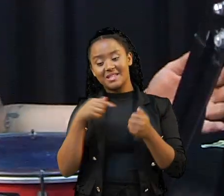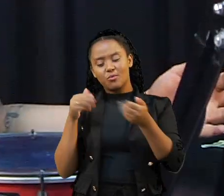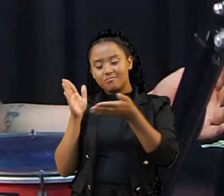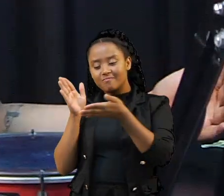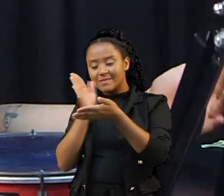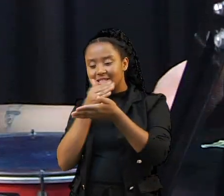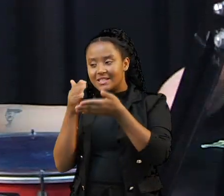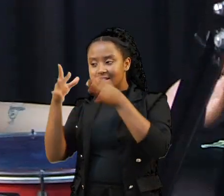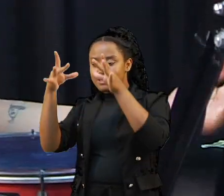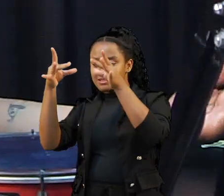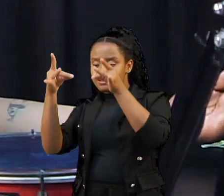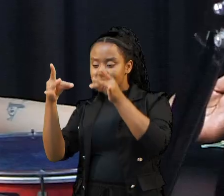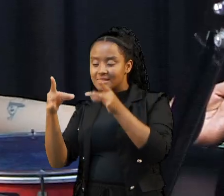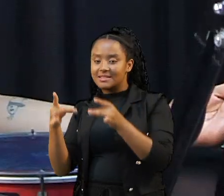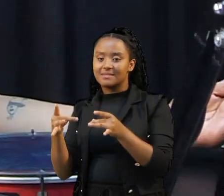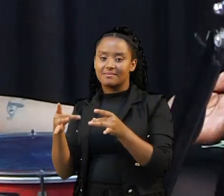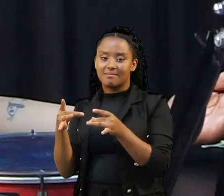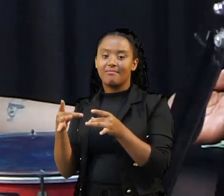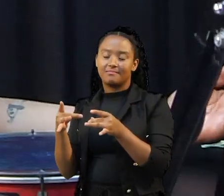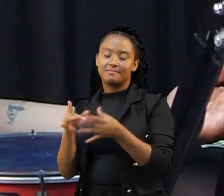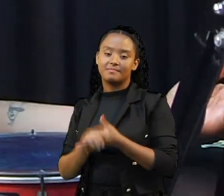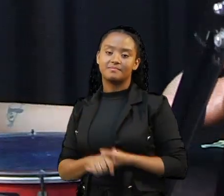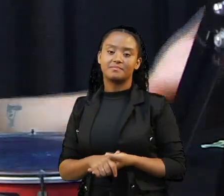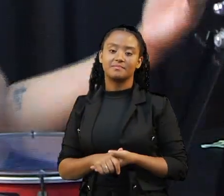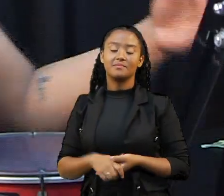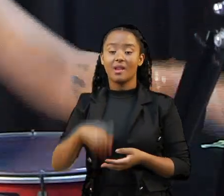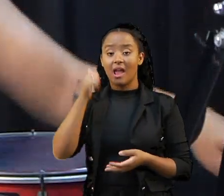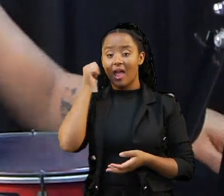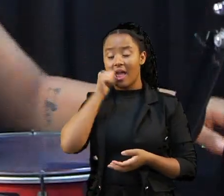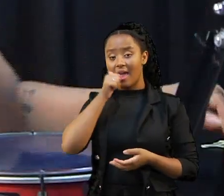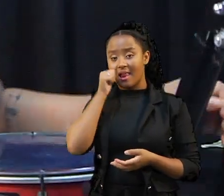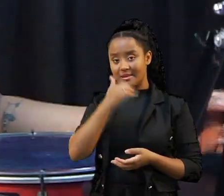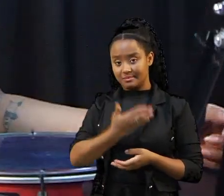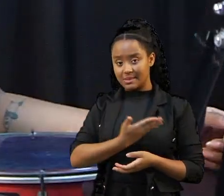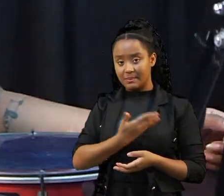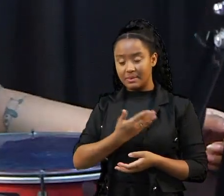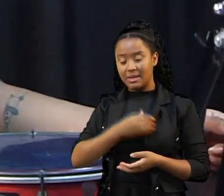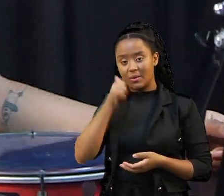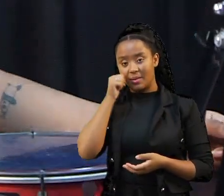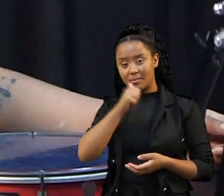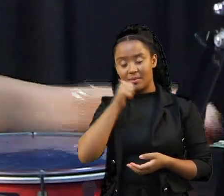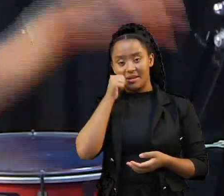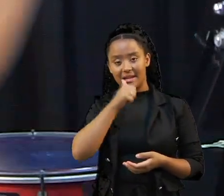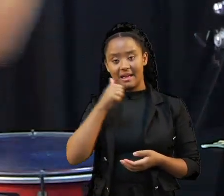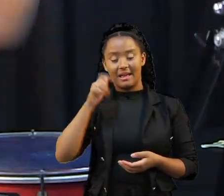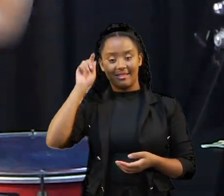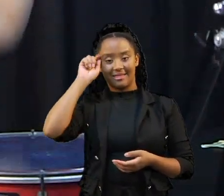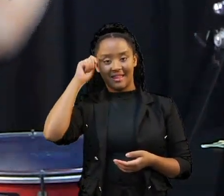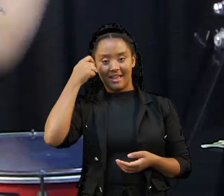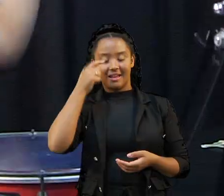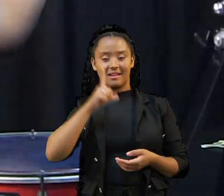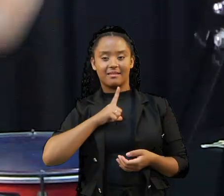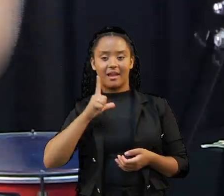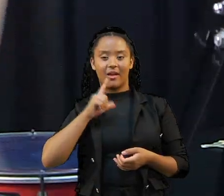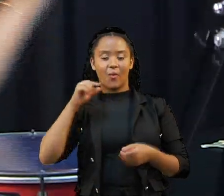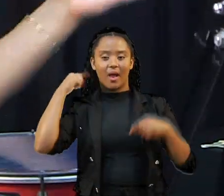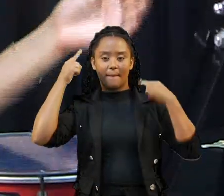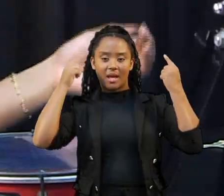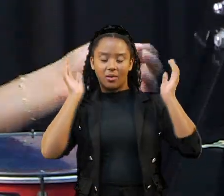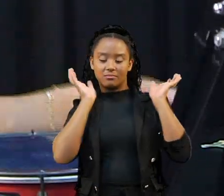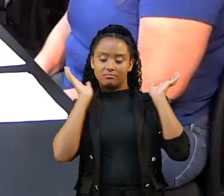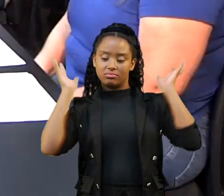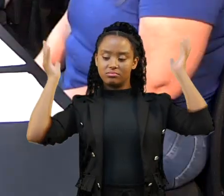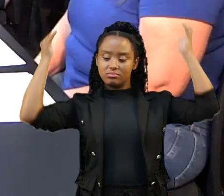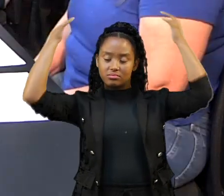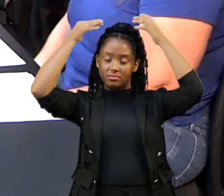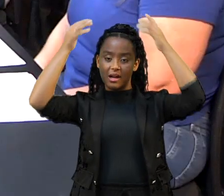tela e eu dei mais detalhes. Ela é uma mulher negra, tem um cabelo assim afro. Ela também